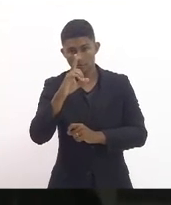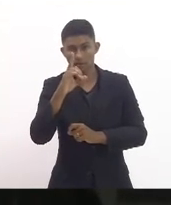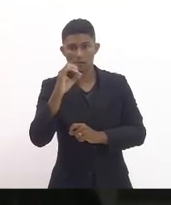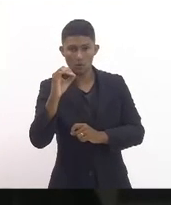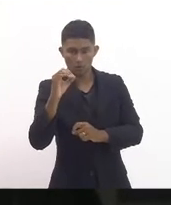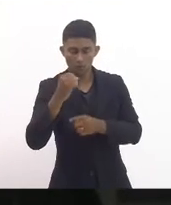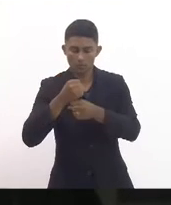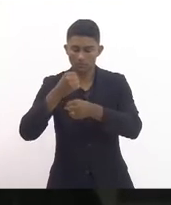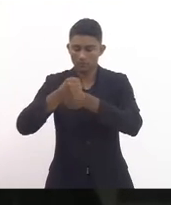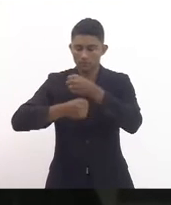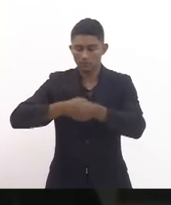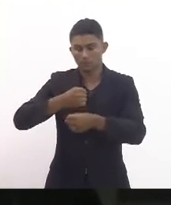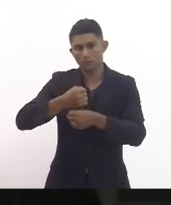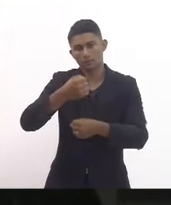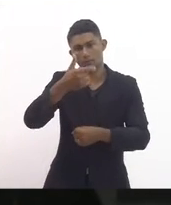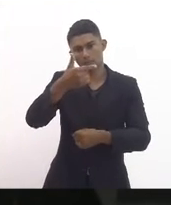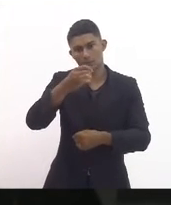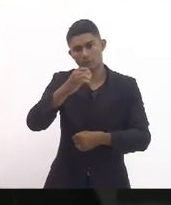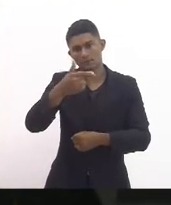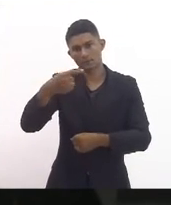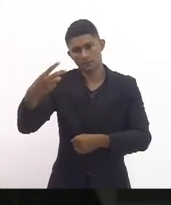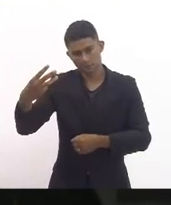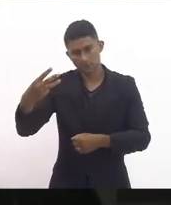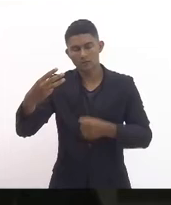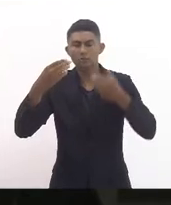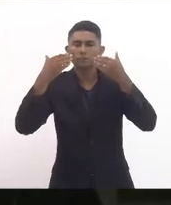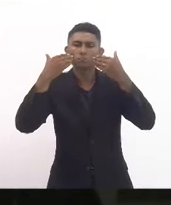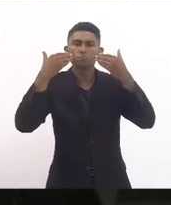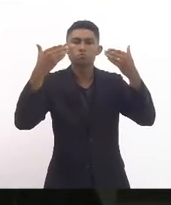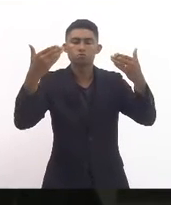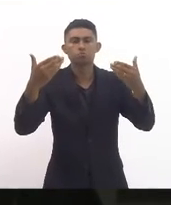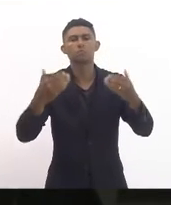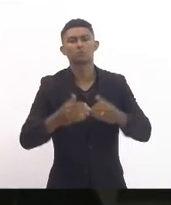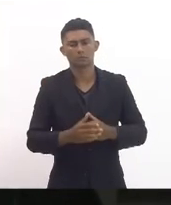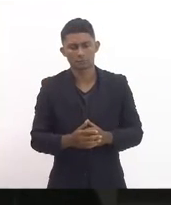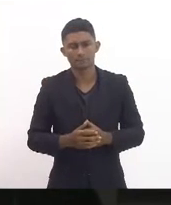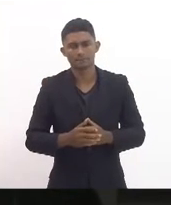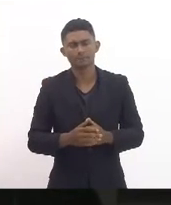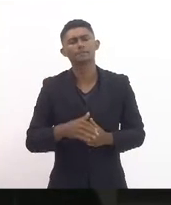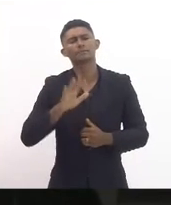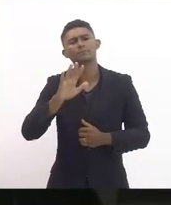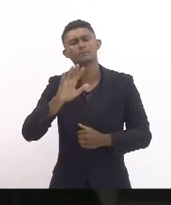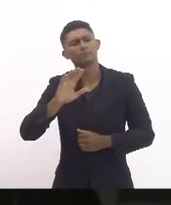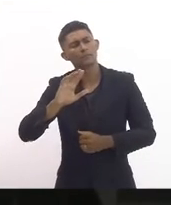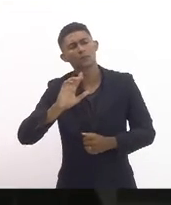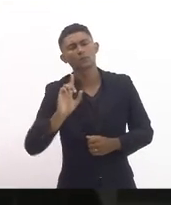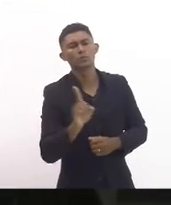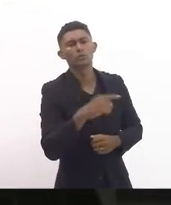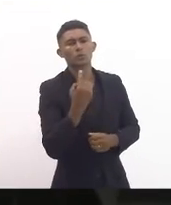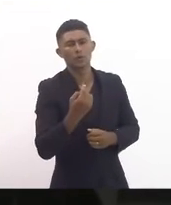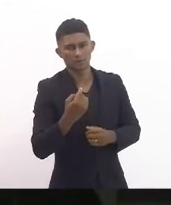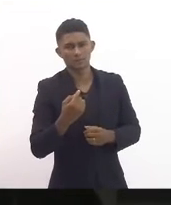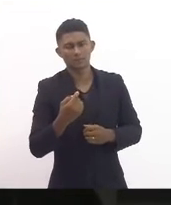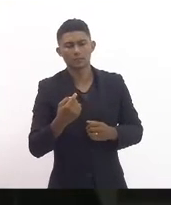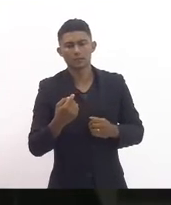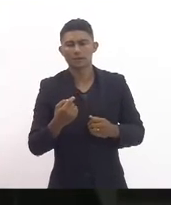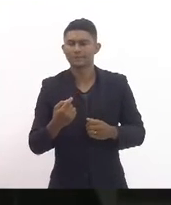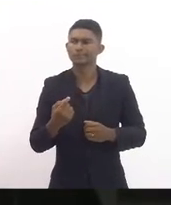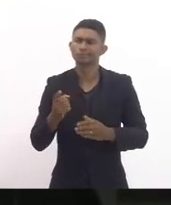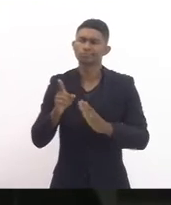bom e duas questões ali apontamos porque acho extremamente